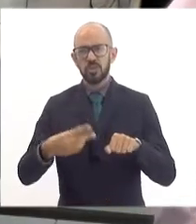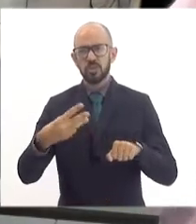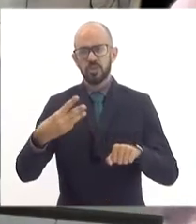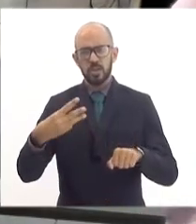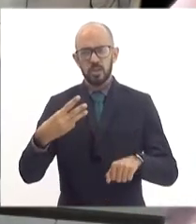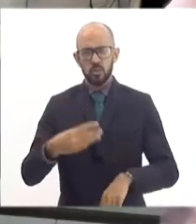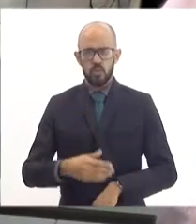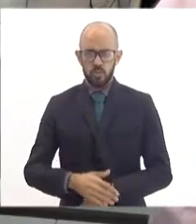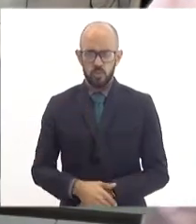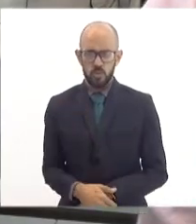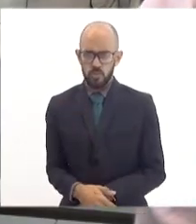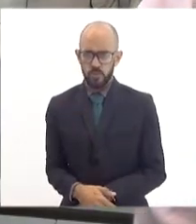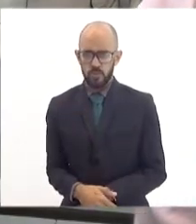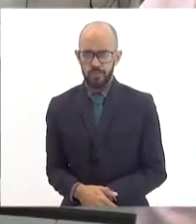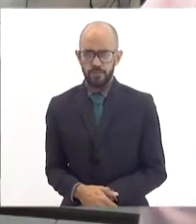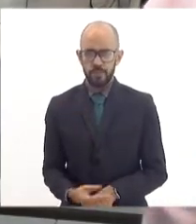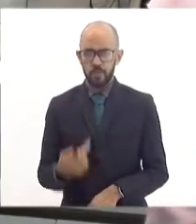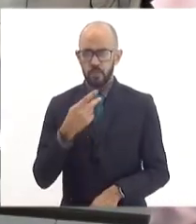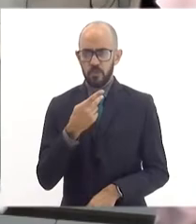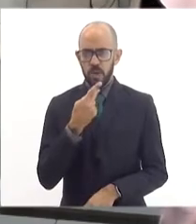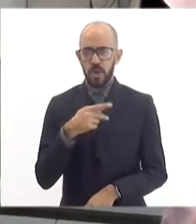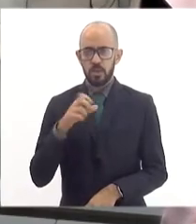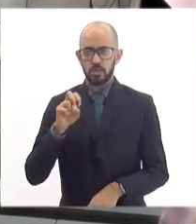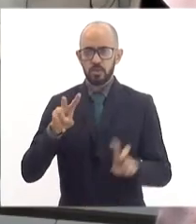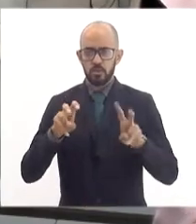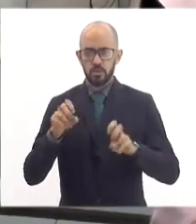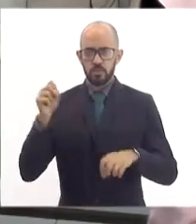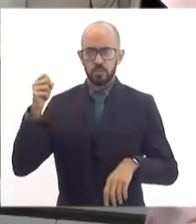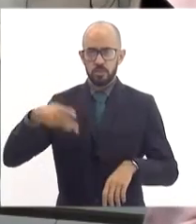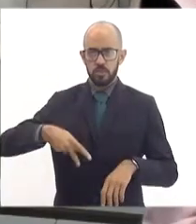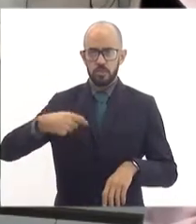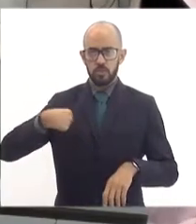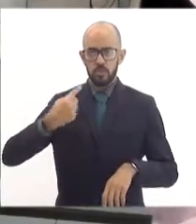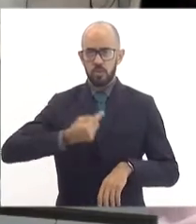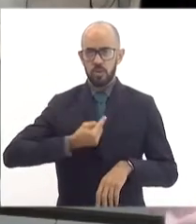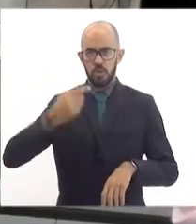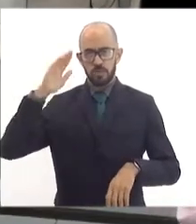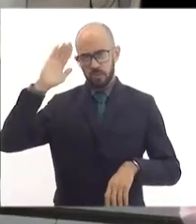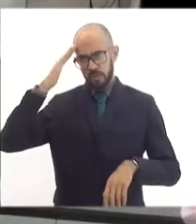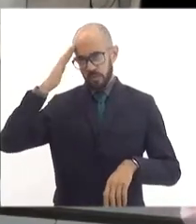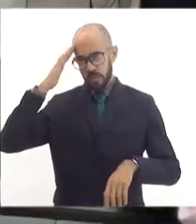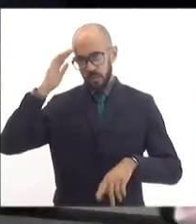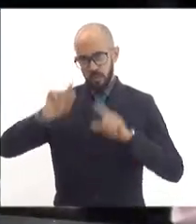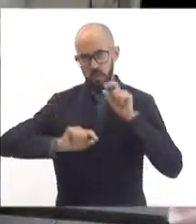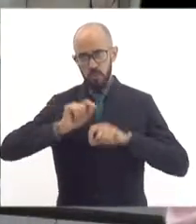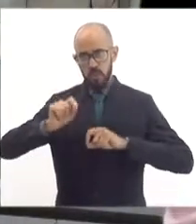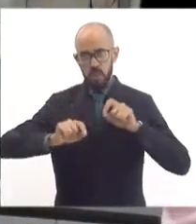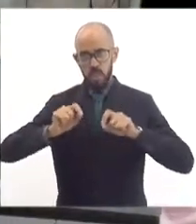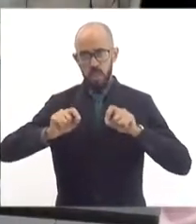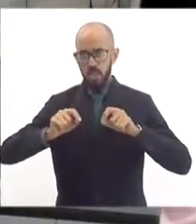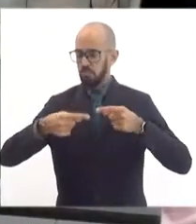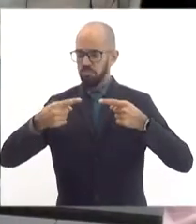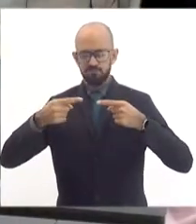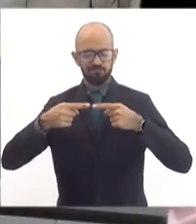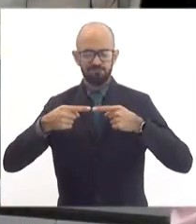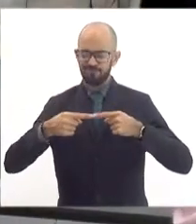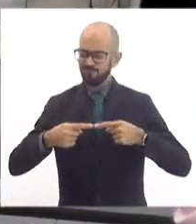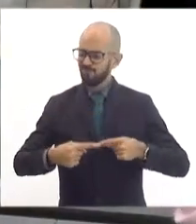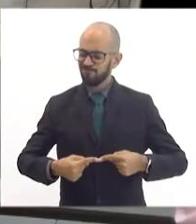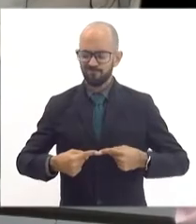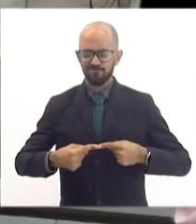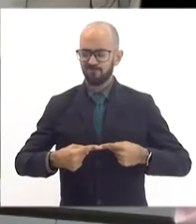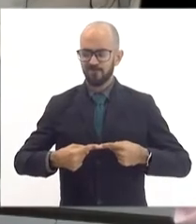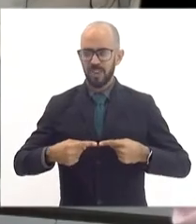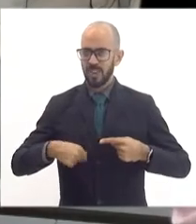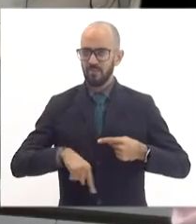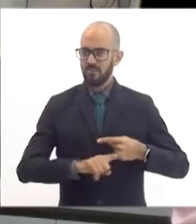no 3º que vai para a Previdência. Nosso entendimento é de que não faz muito sentido que ele vá para a Previdência, porque,